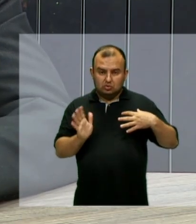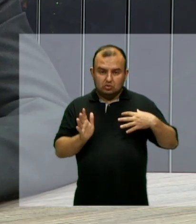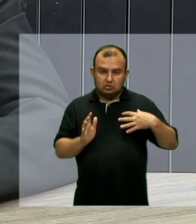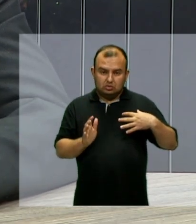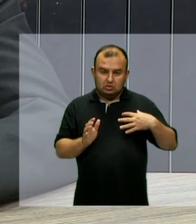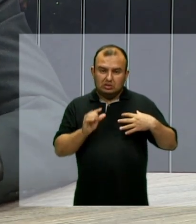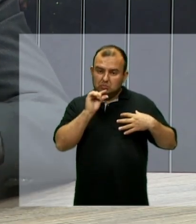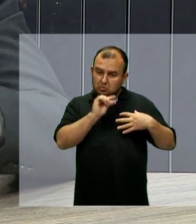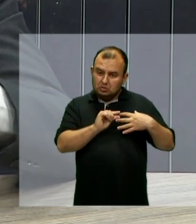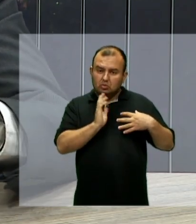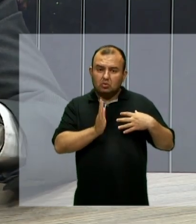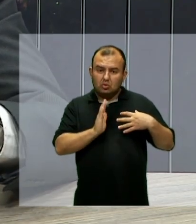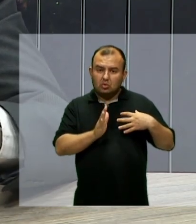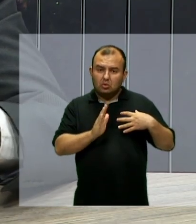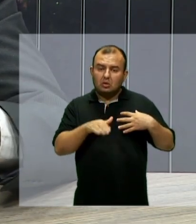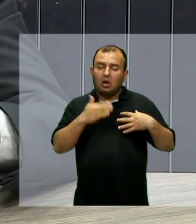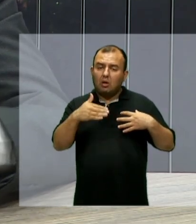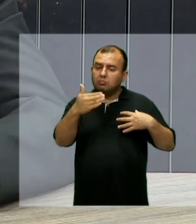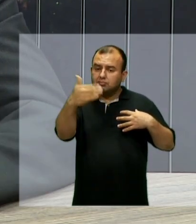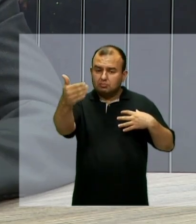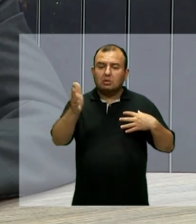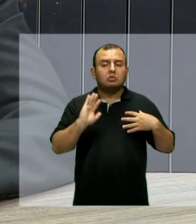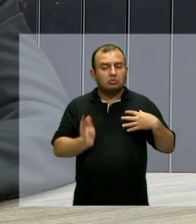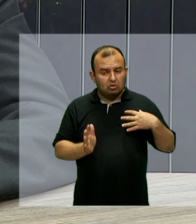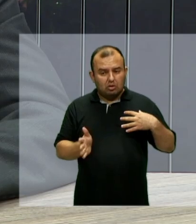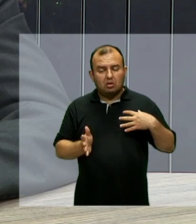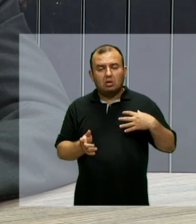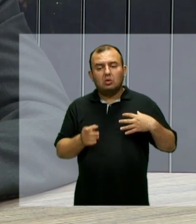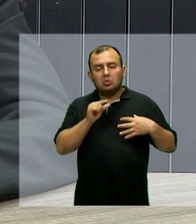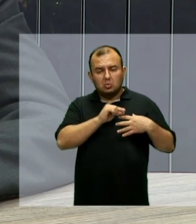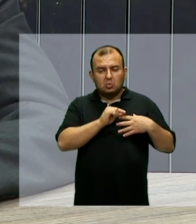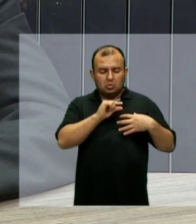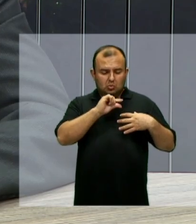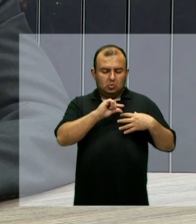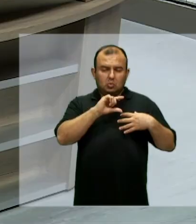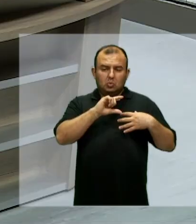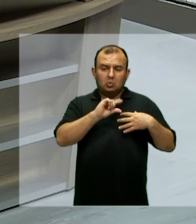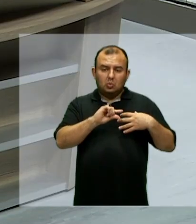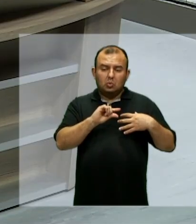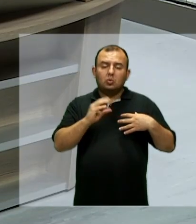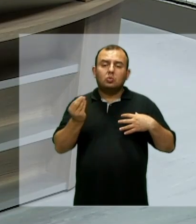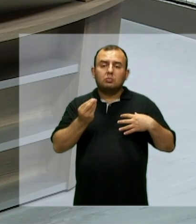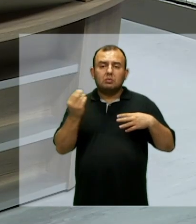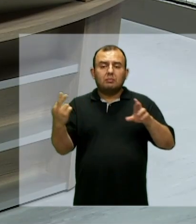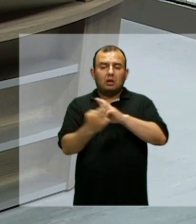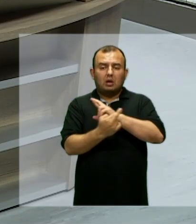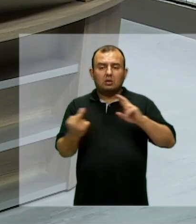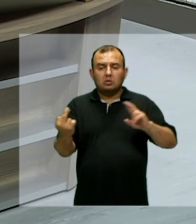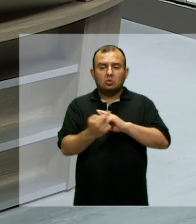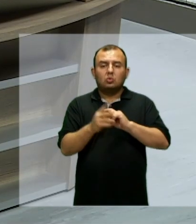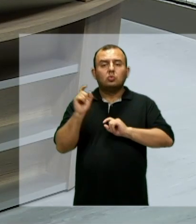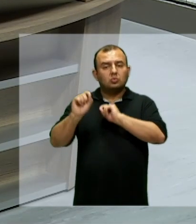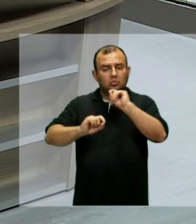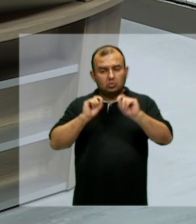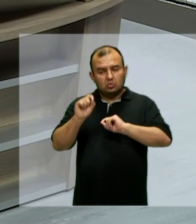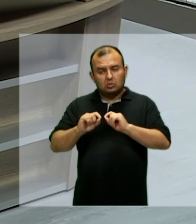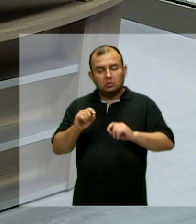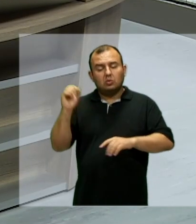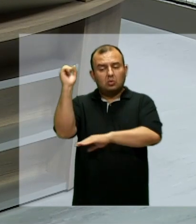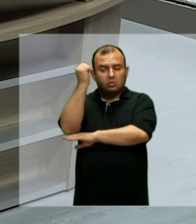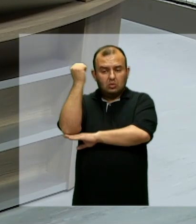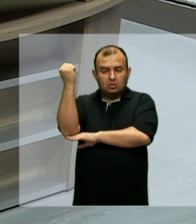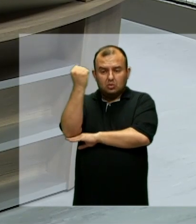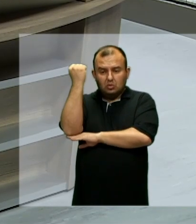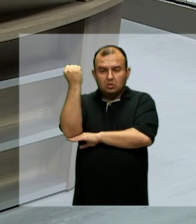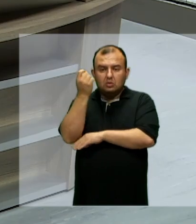mesmo que ele seja pequeno, já está um pouco mais avançado. E o tamanho do tumor tem uma relação direta com a sua gravidade,